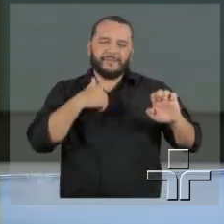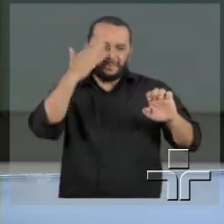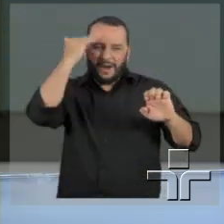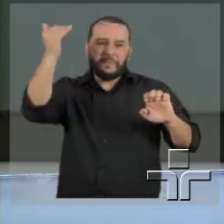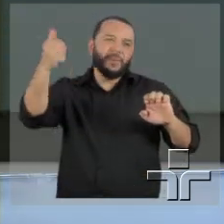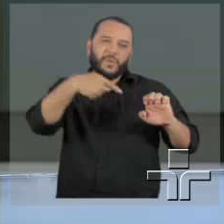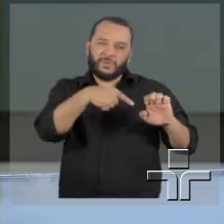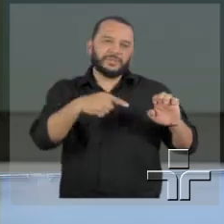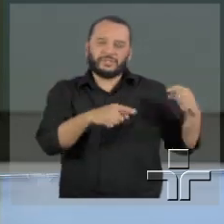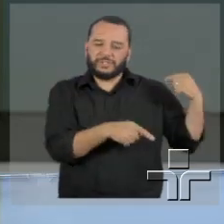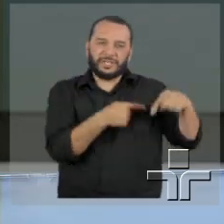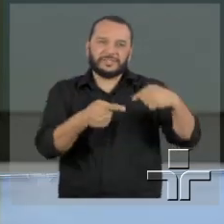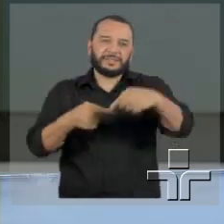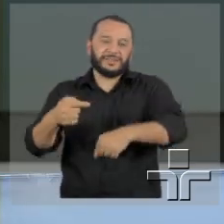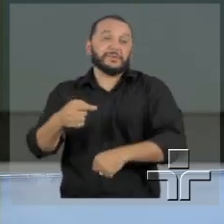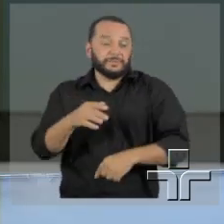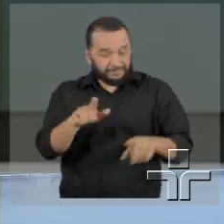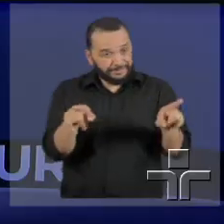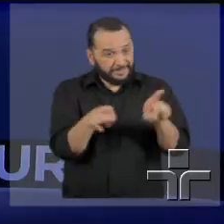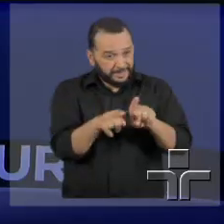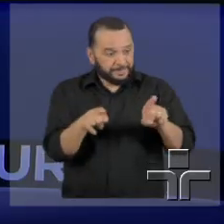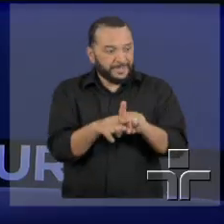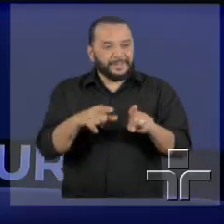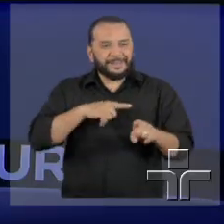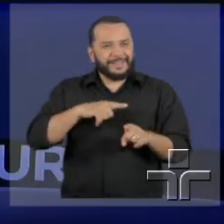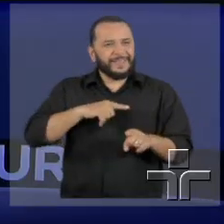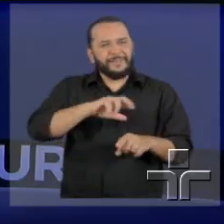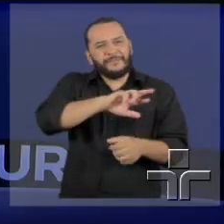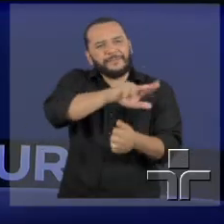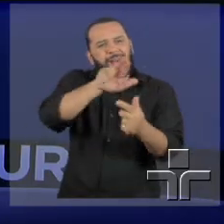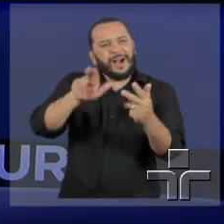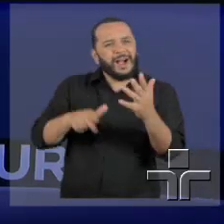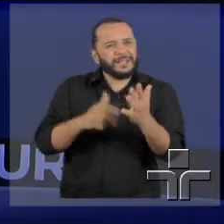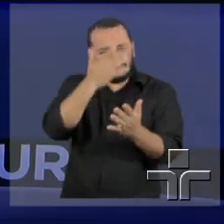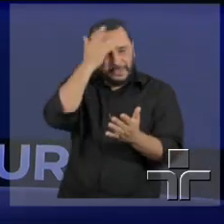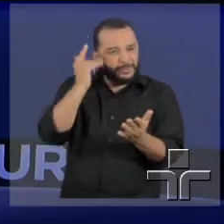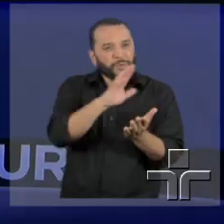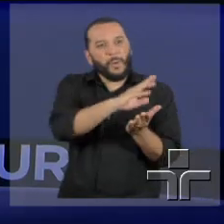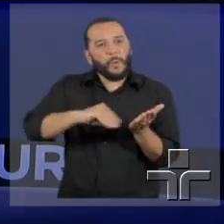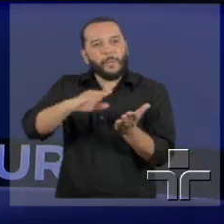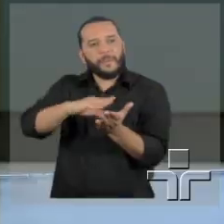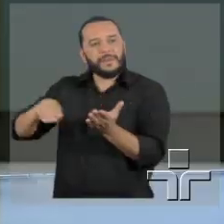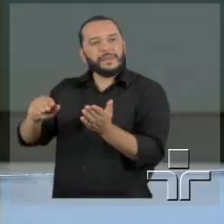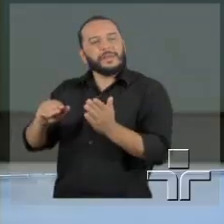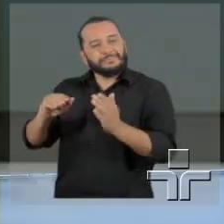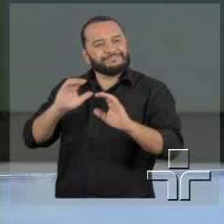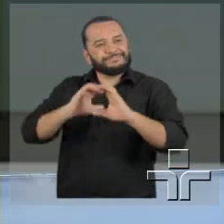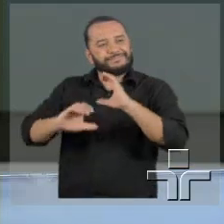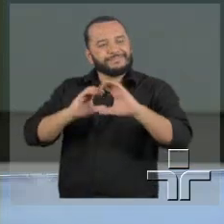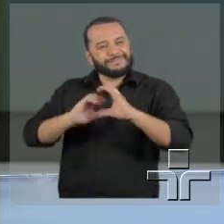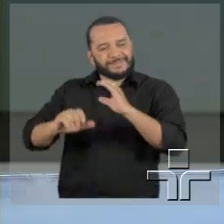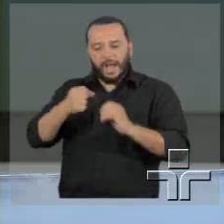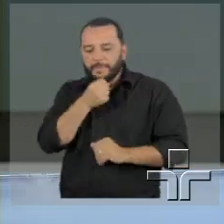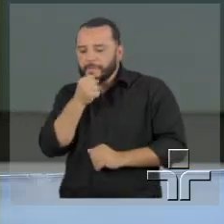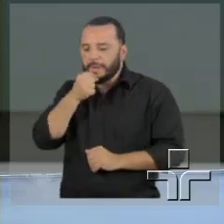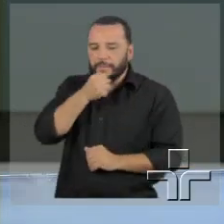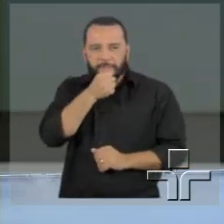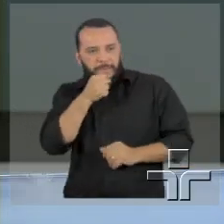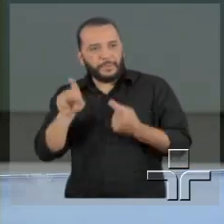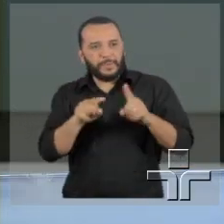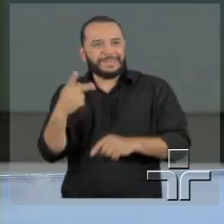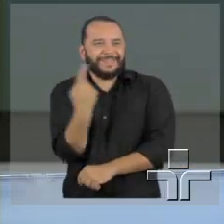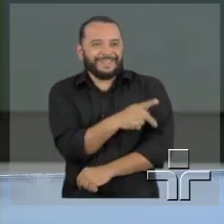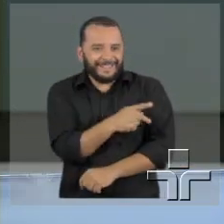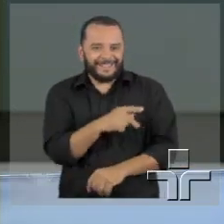artista celebrado, ele é muito gravado por vários outros intérpretes, E a premiação para o Arnaldo é muito